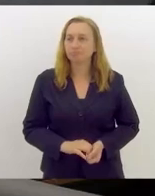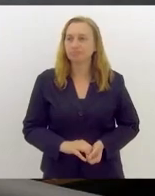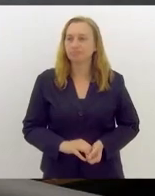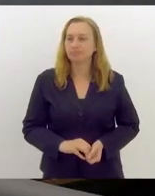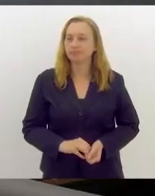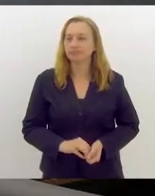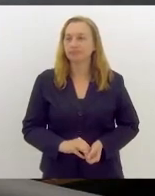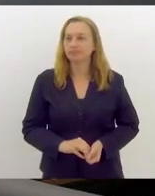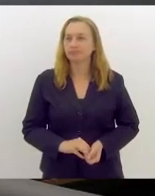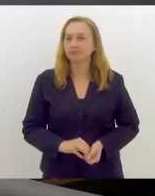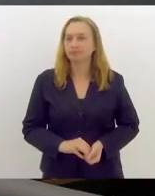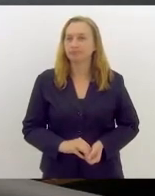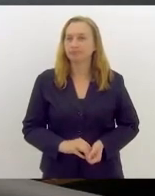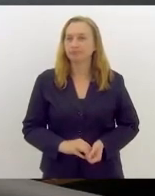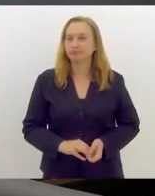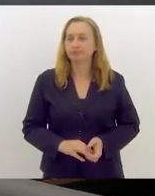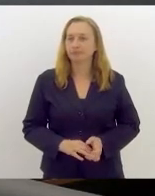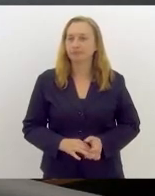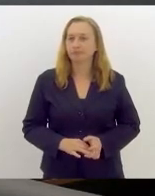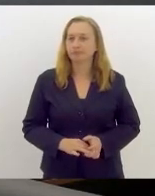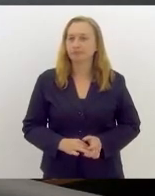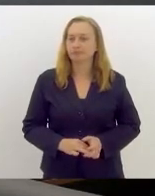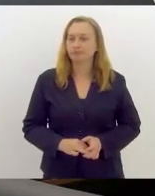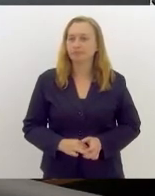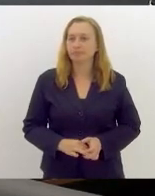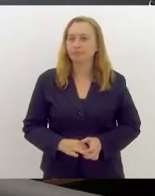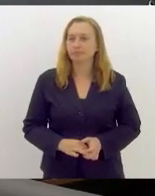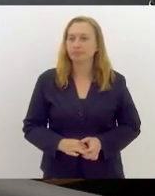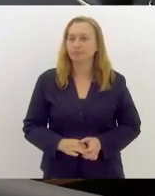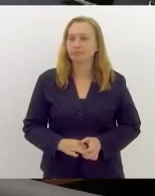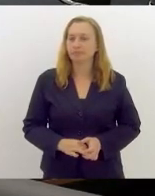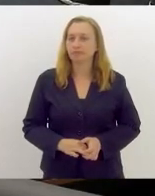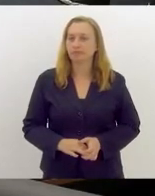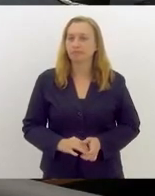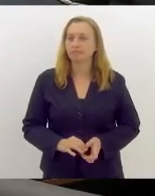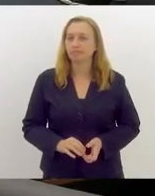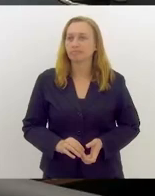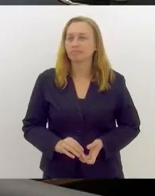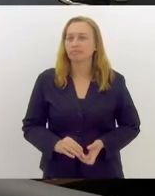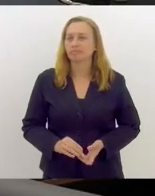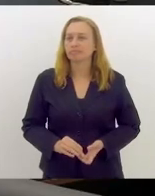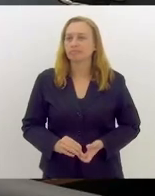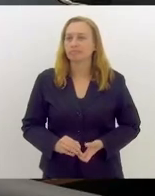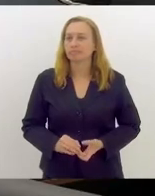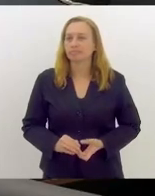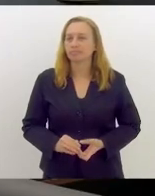o projeto tô colhendo os